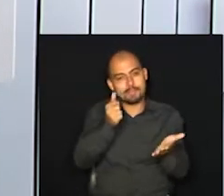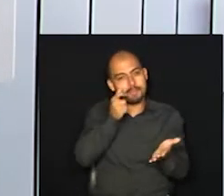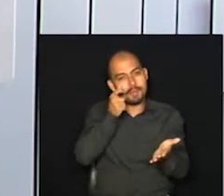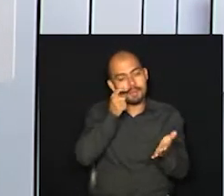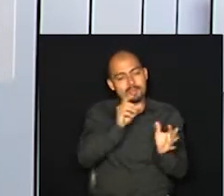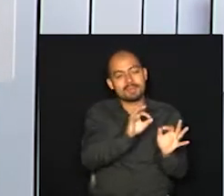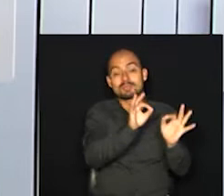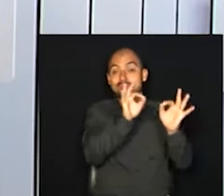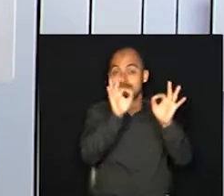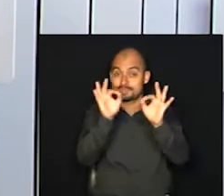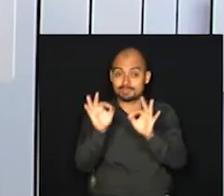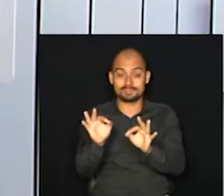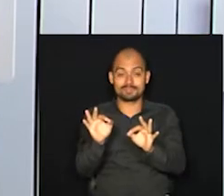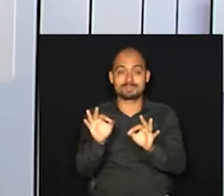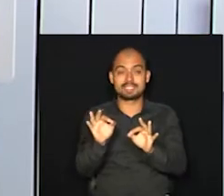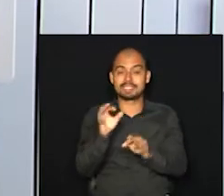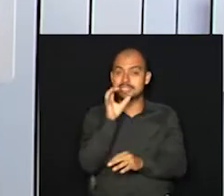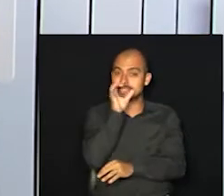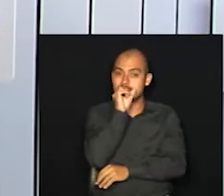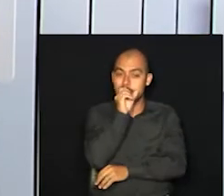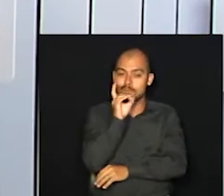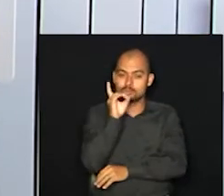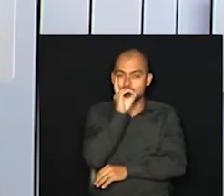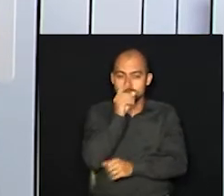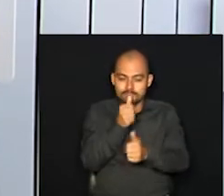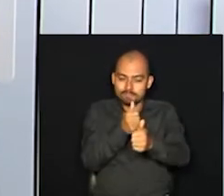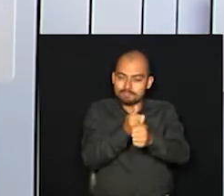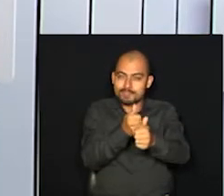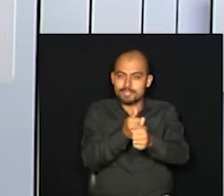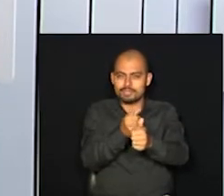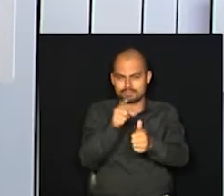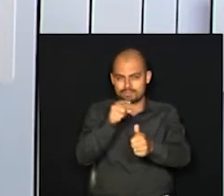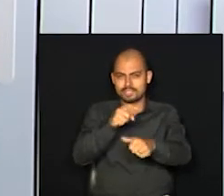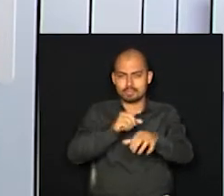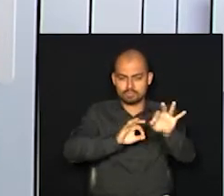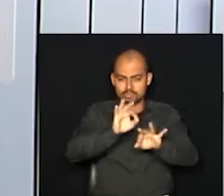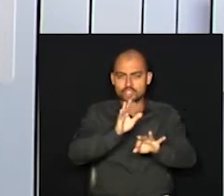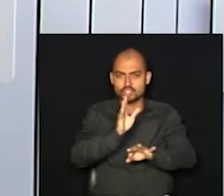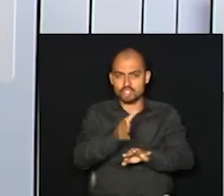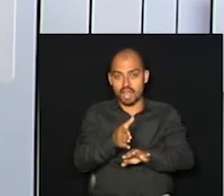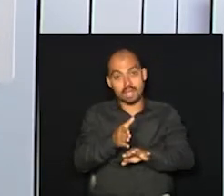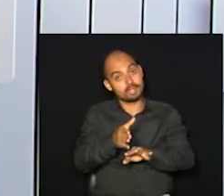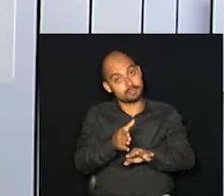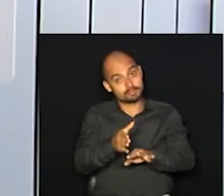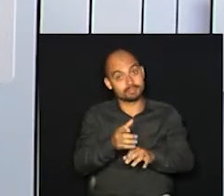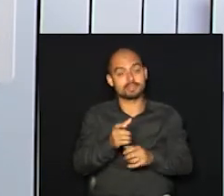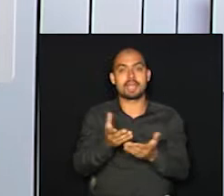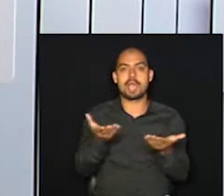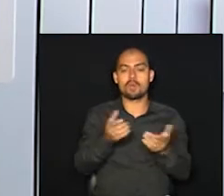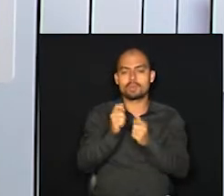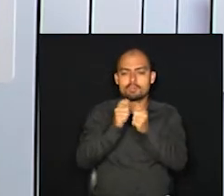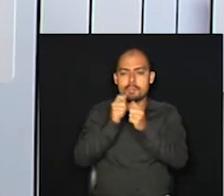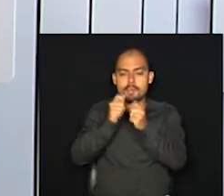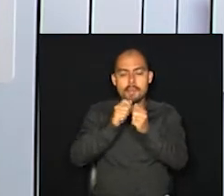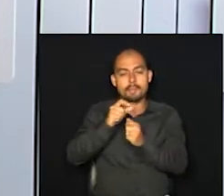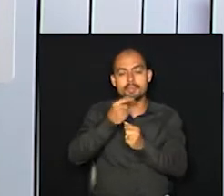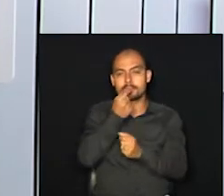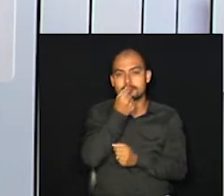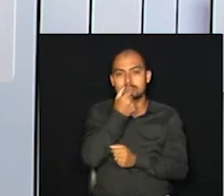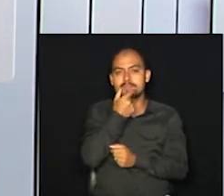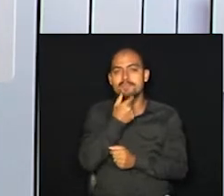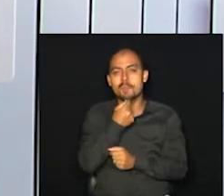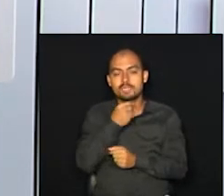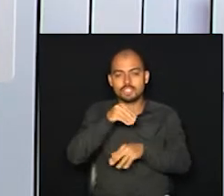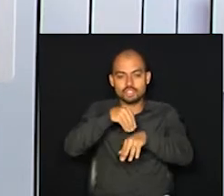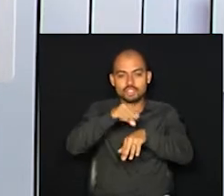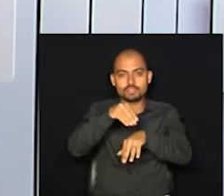e audiência. E o fim de semana está chegando. Você já tem programação? Nosso repórter Rubens Morelli traz agora